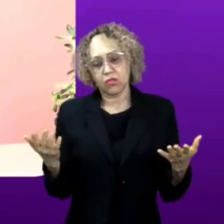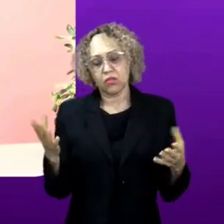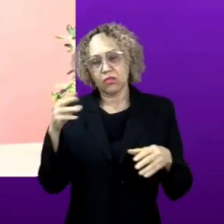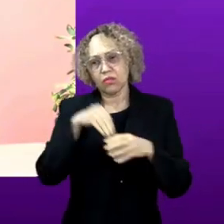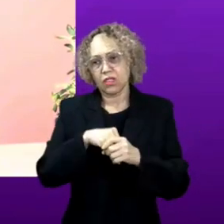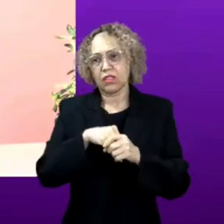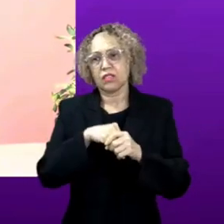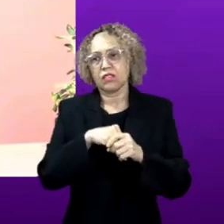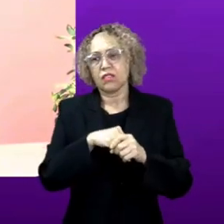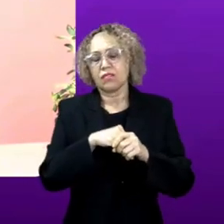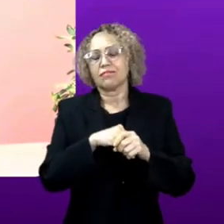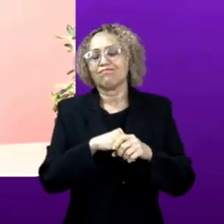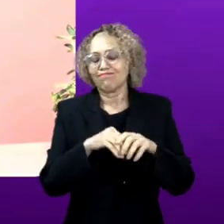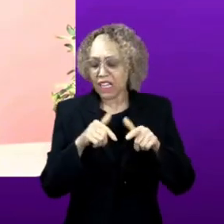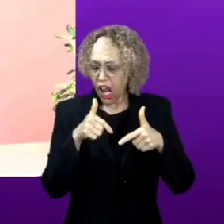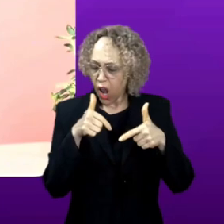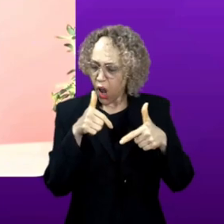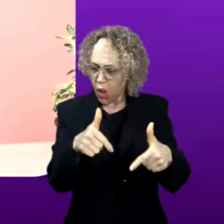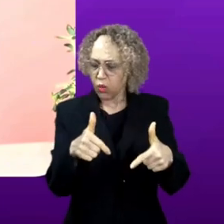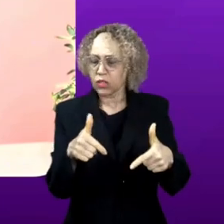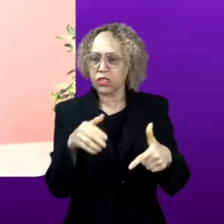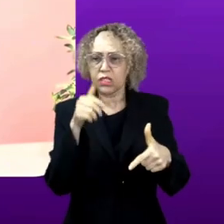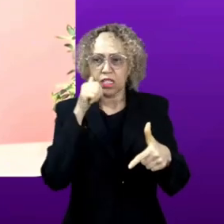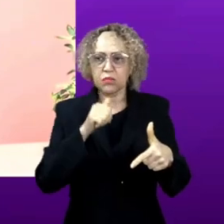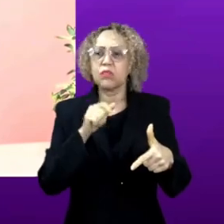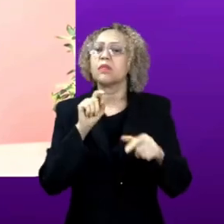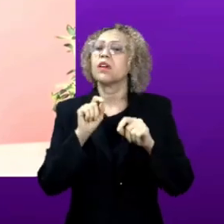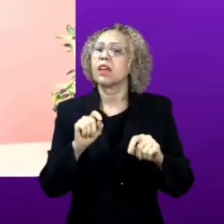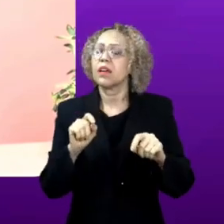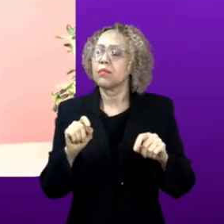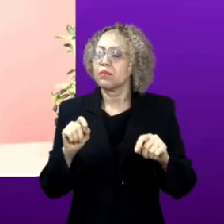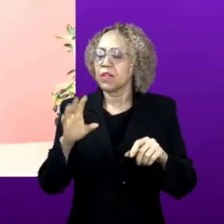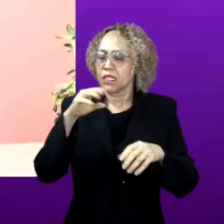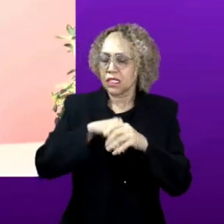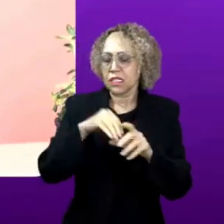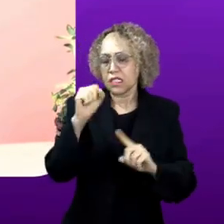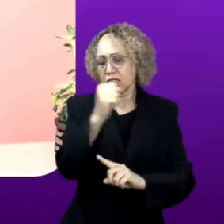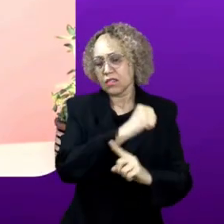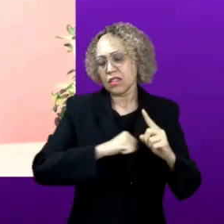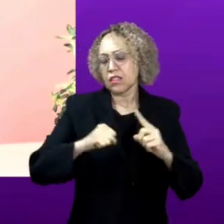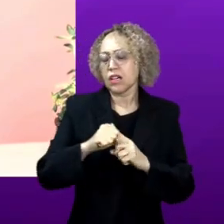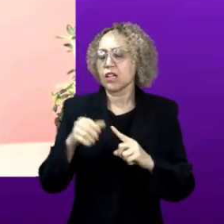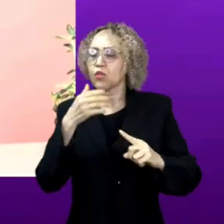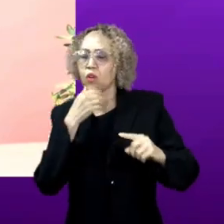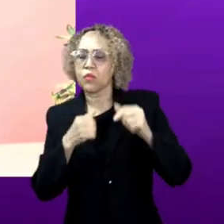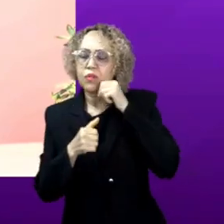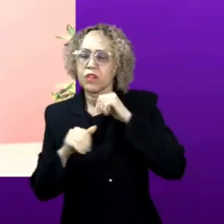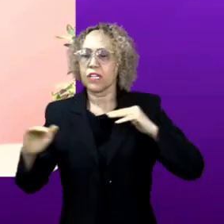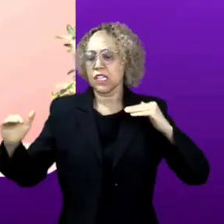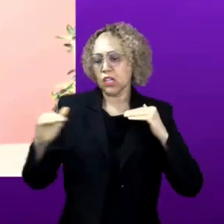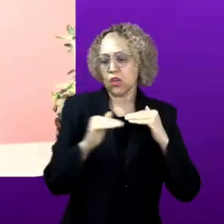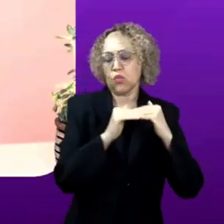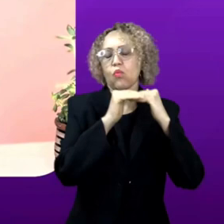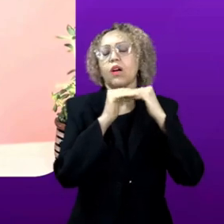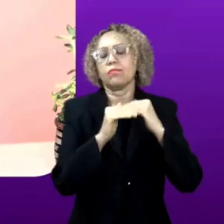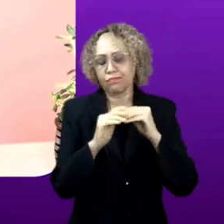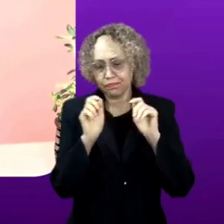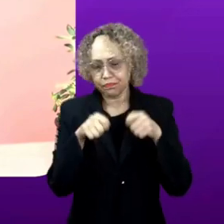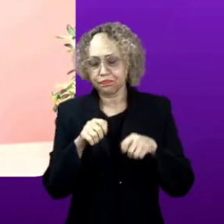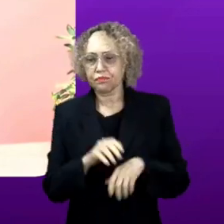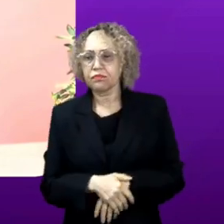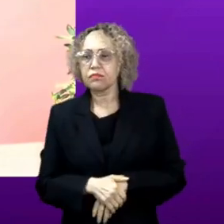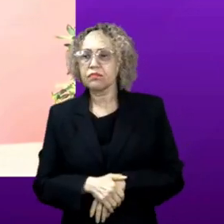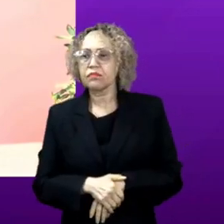mulheres por condições de igualdade na nossa sociedade. Mas antes da gente aprofundar sobre o tema, eu queria fazer